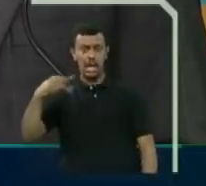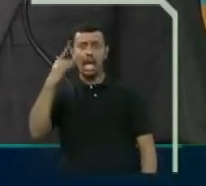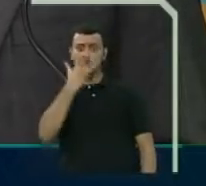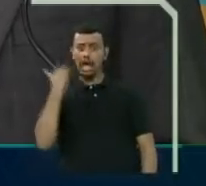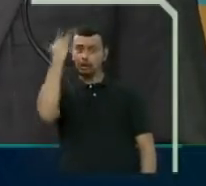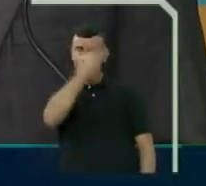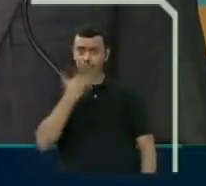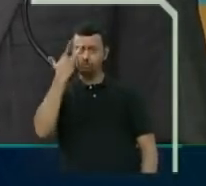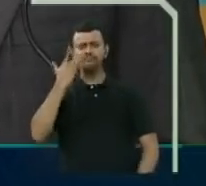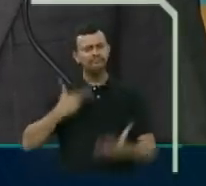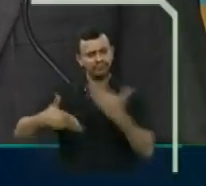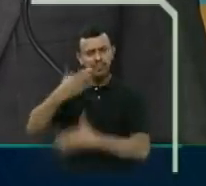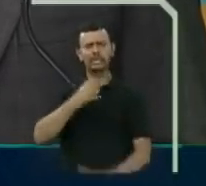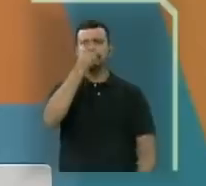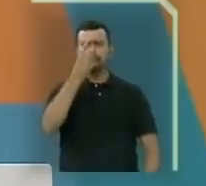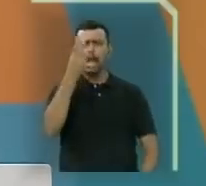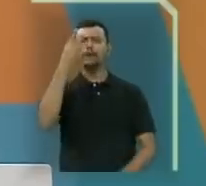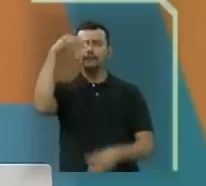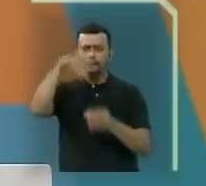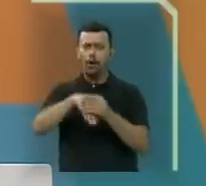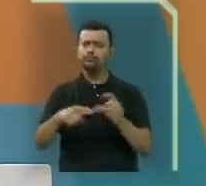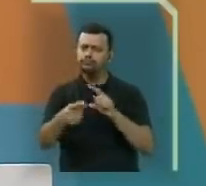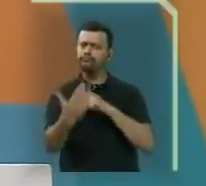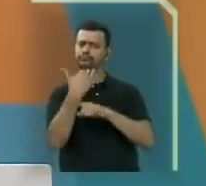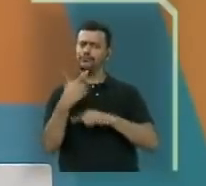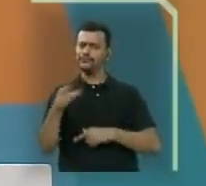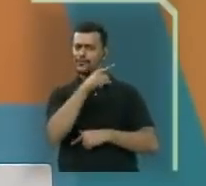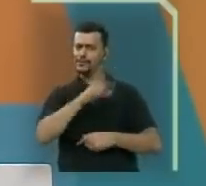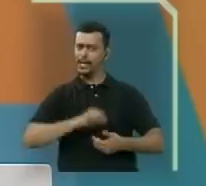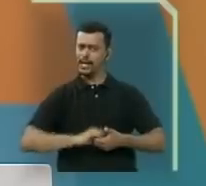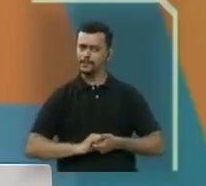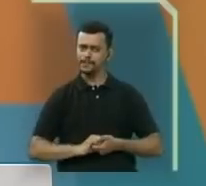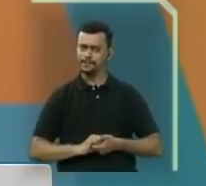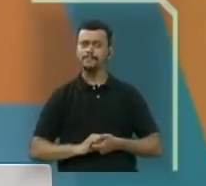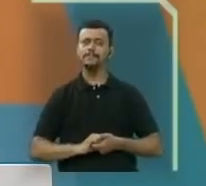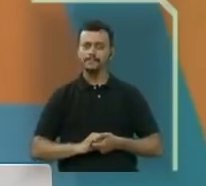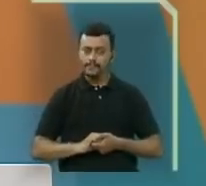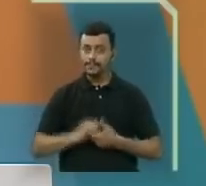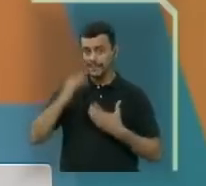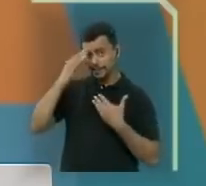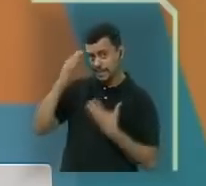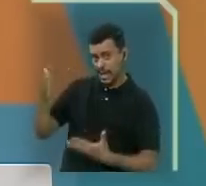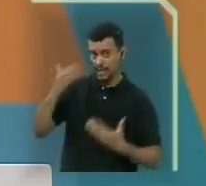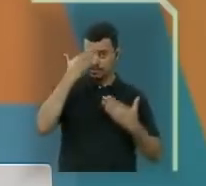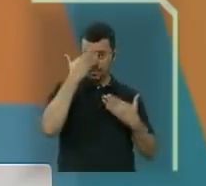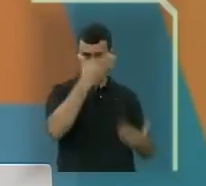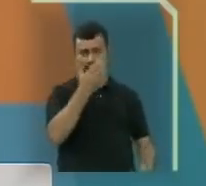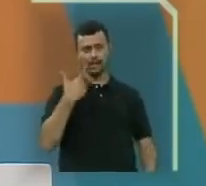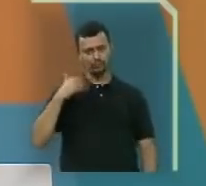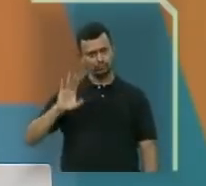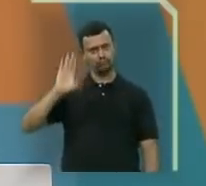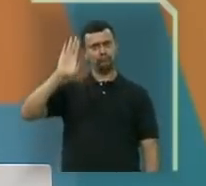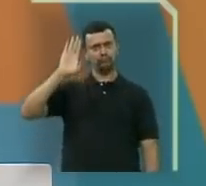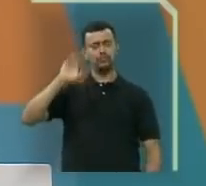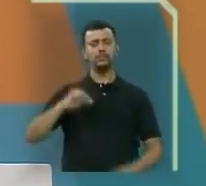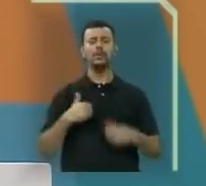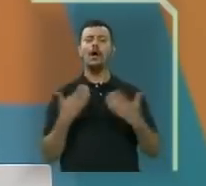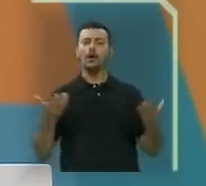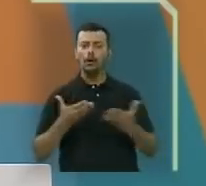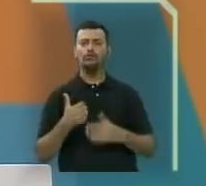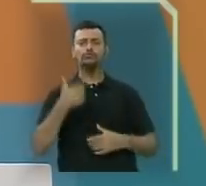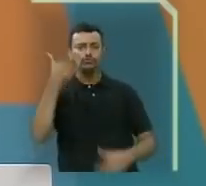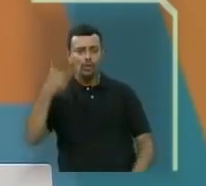13 de ponta a ponta. Conto com você. Muito obrigada aos candidatos. Prosseguimos. Agora, Luiz Marinho, continua